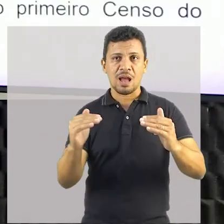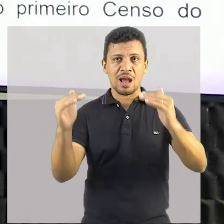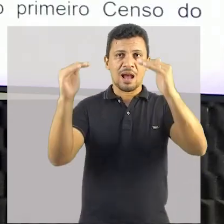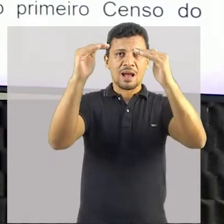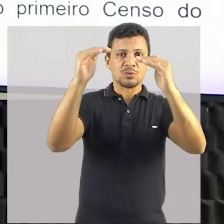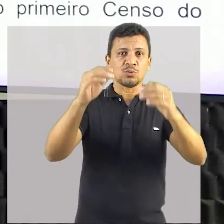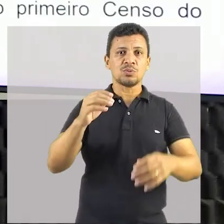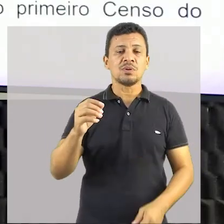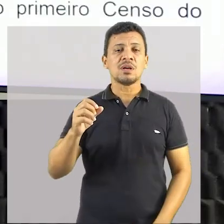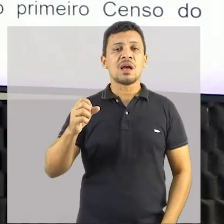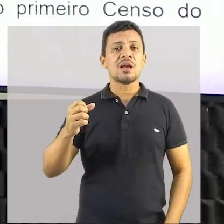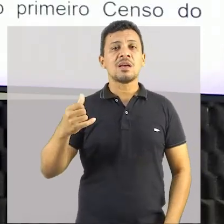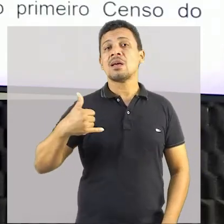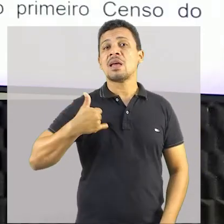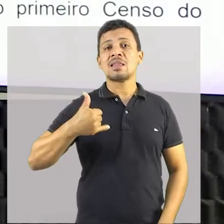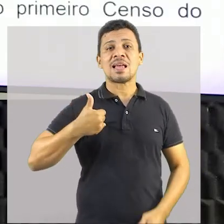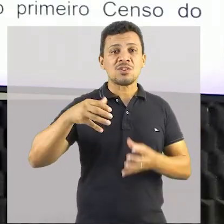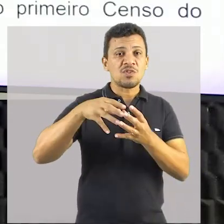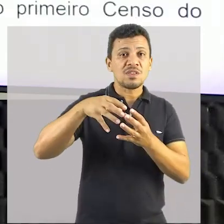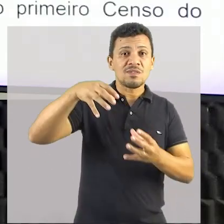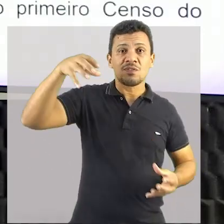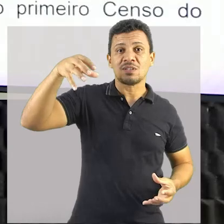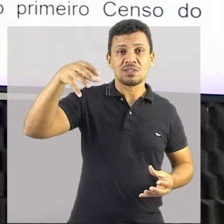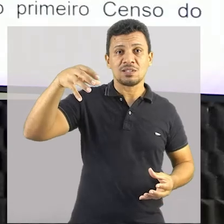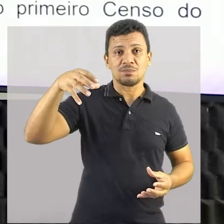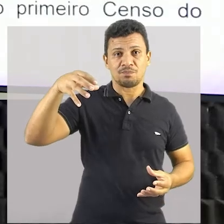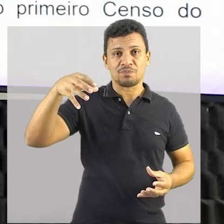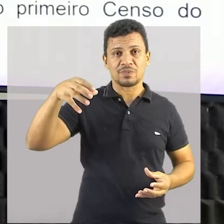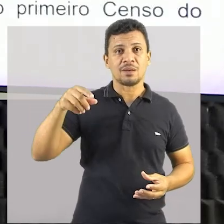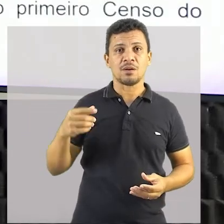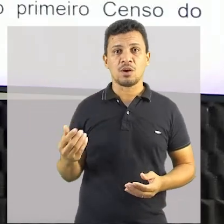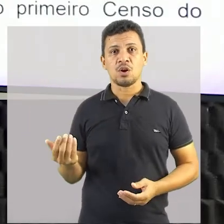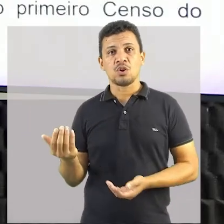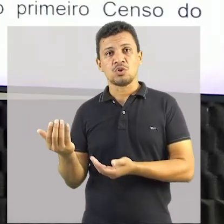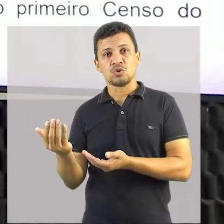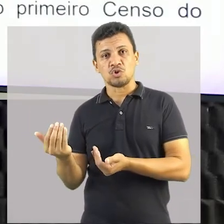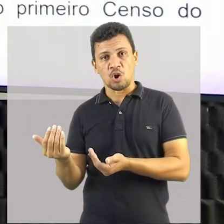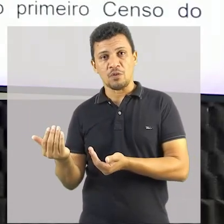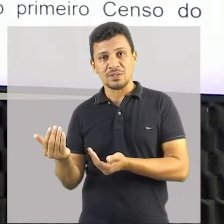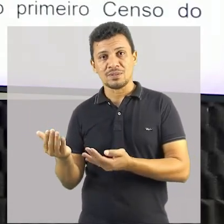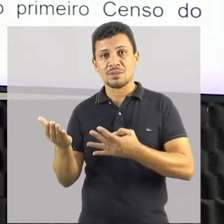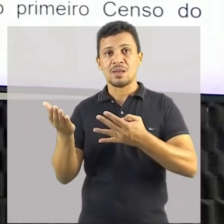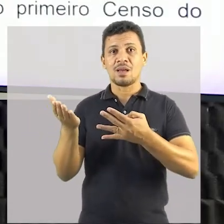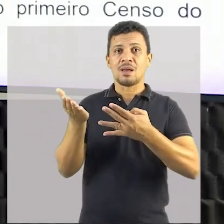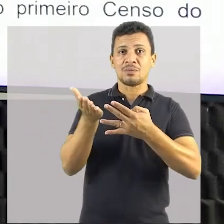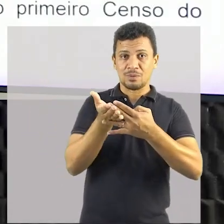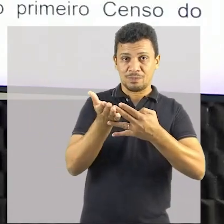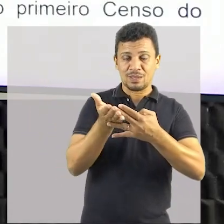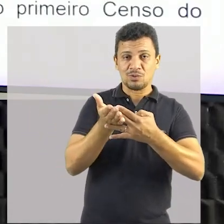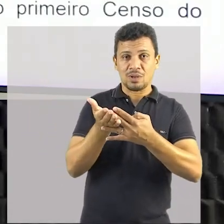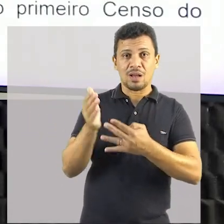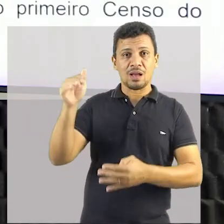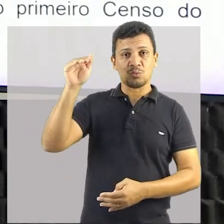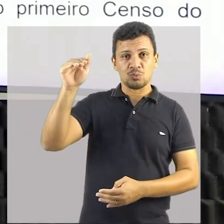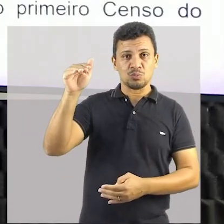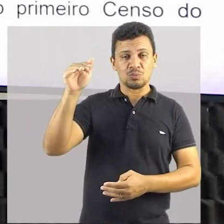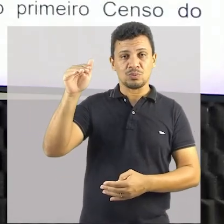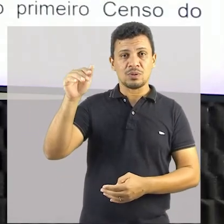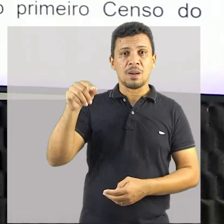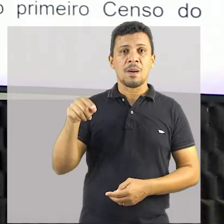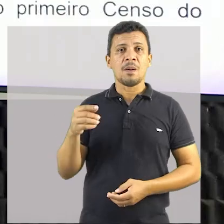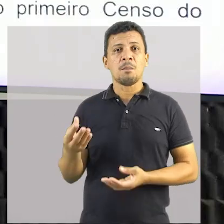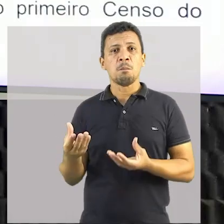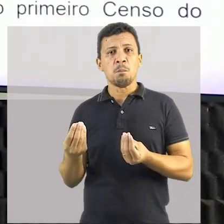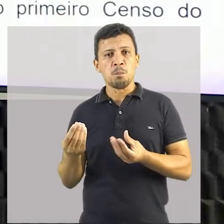vou envelhecendo. Então, jovens, adultos, idosos. Como ela é triangular, você já sabe, muitos jovens e